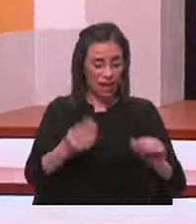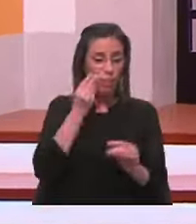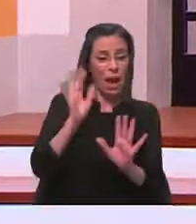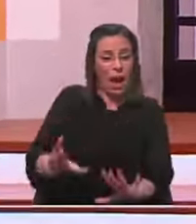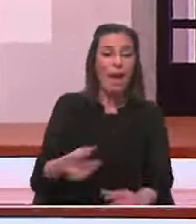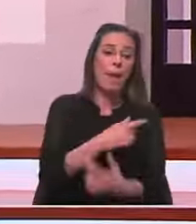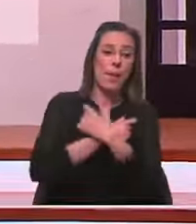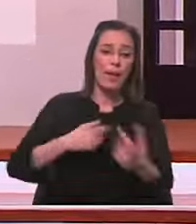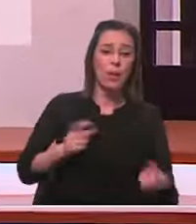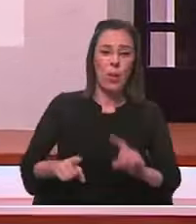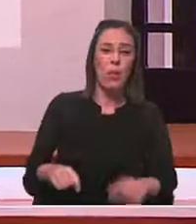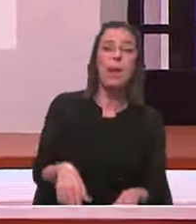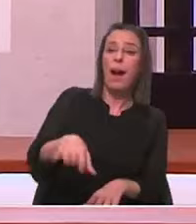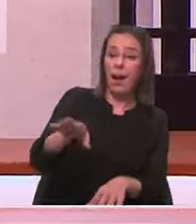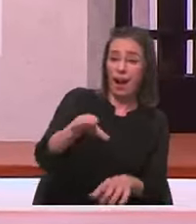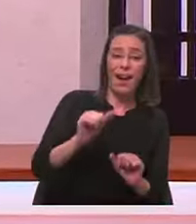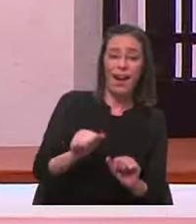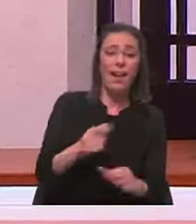Tchau,